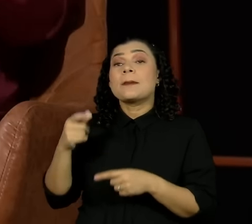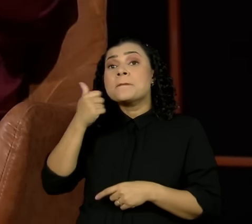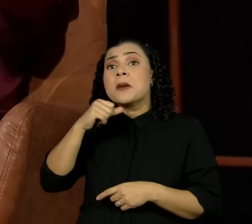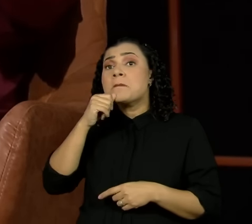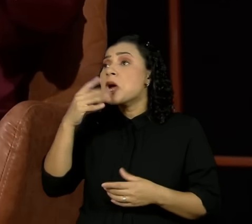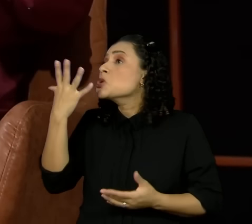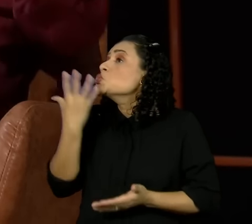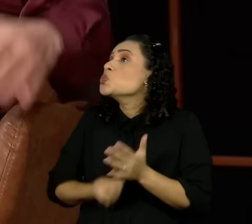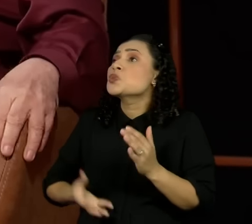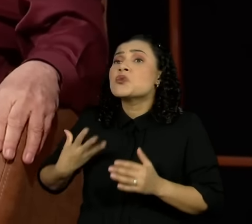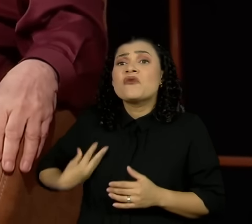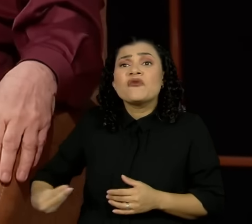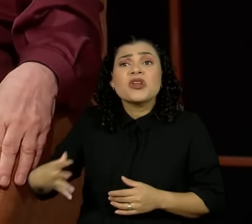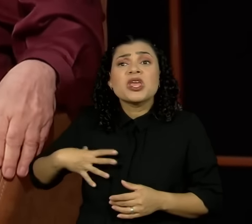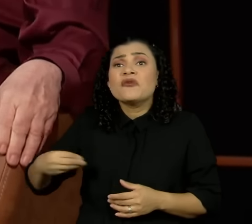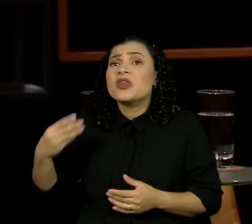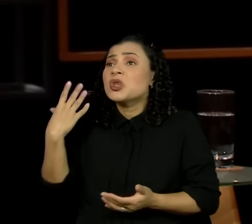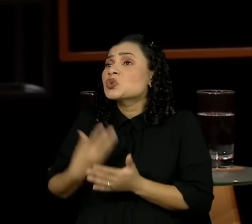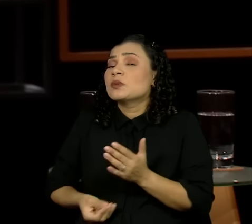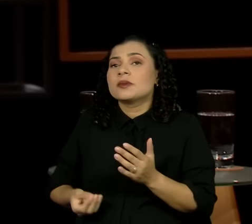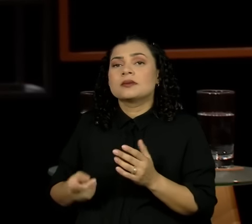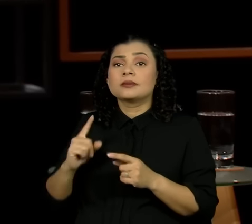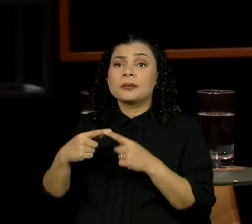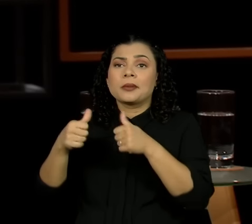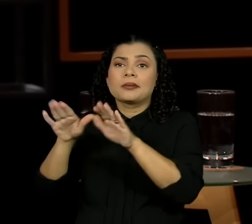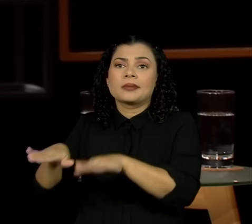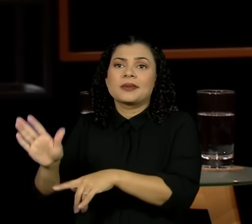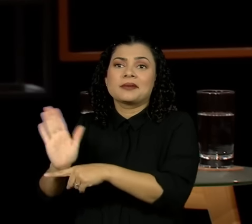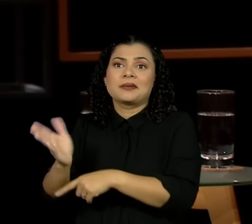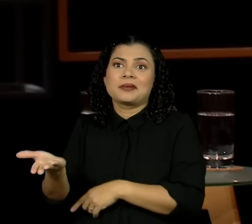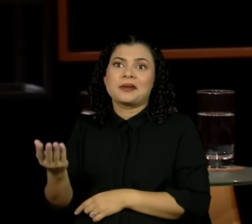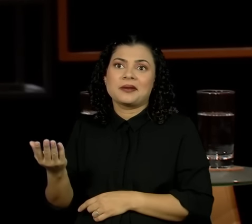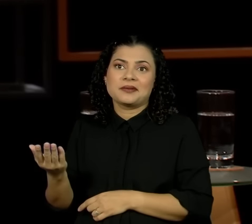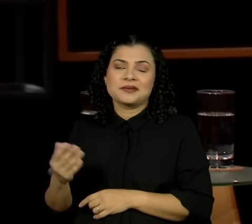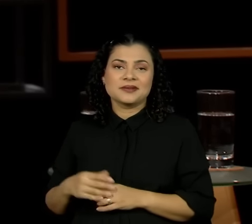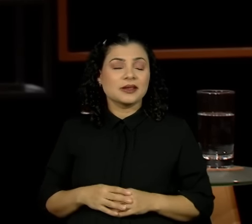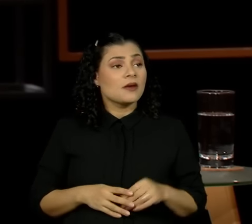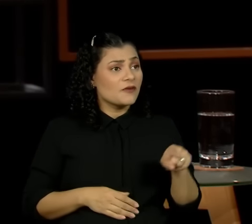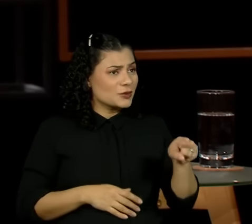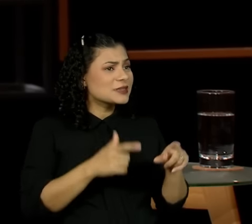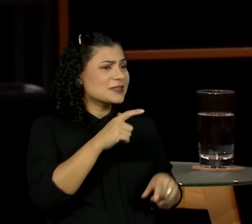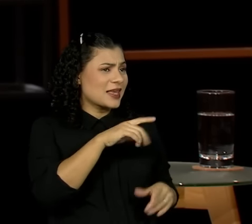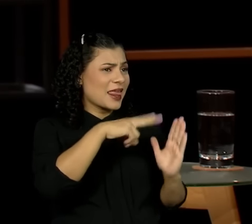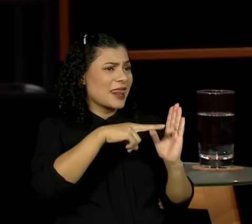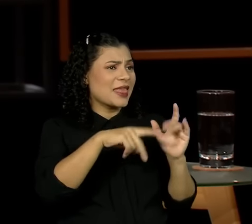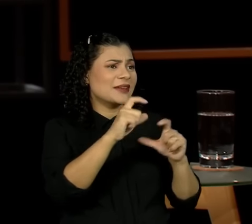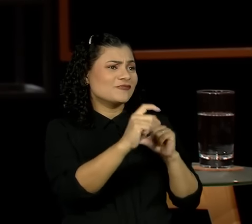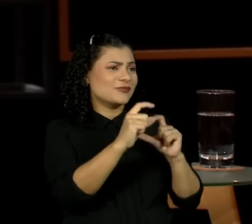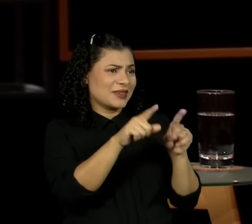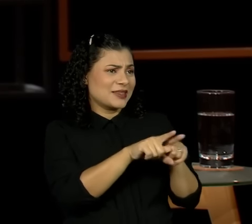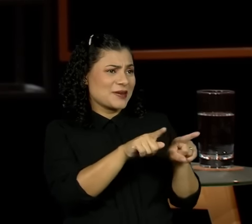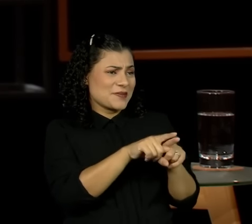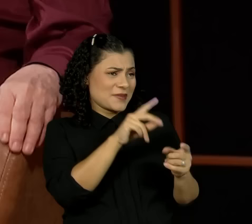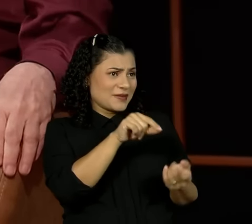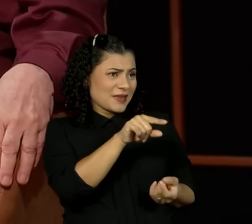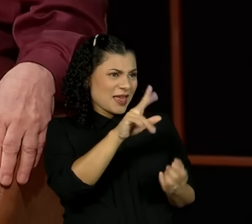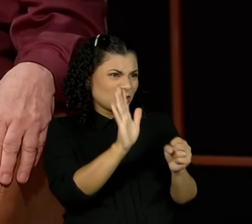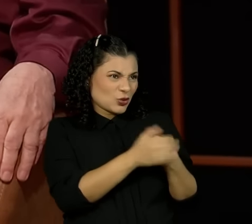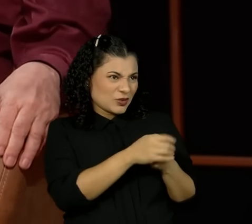eu fiquei assistindo. Agora, você lia muito gibi também, mas gibi era uma coisa que você tinha que ler meio escondido, não é isso?